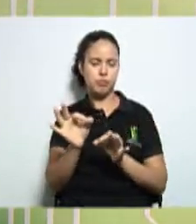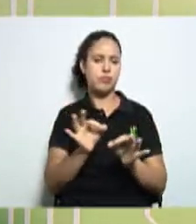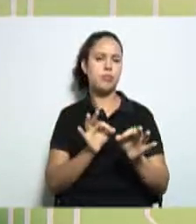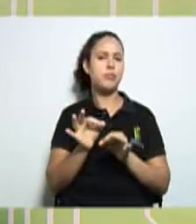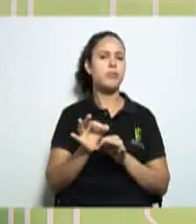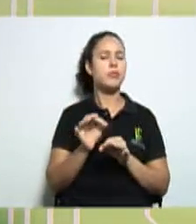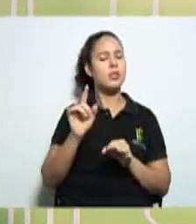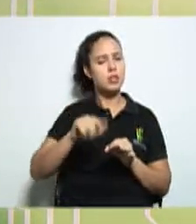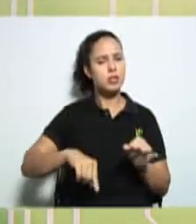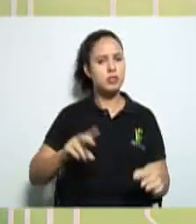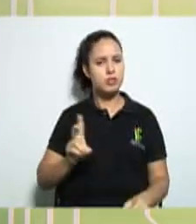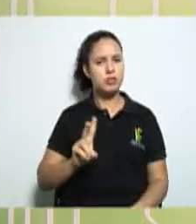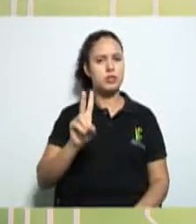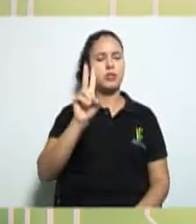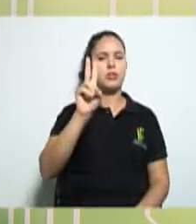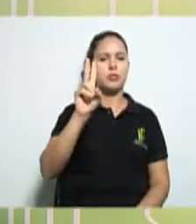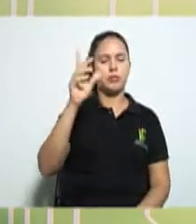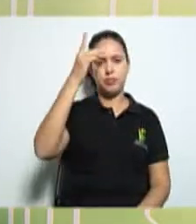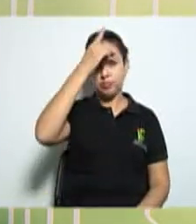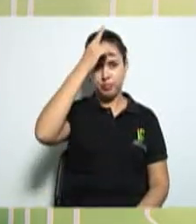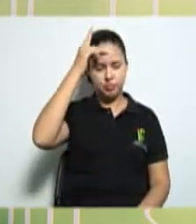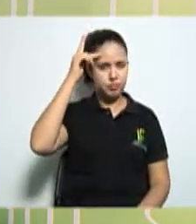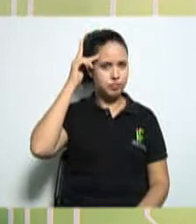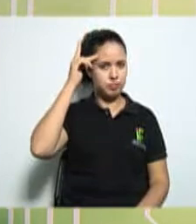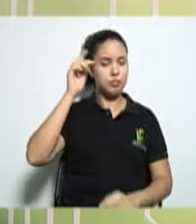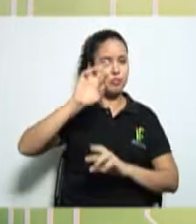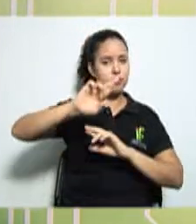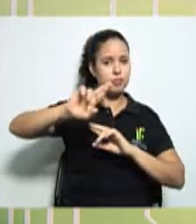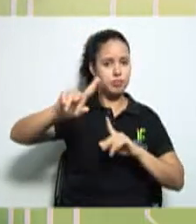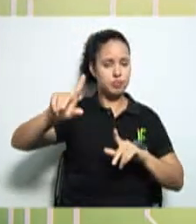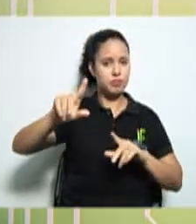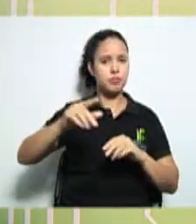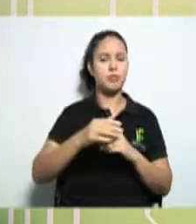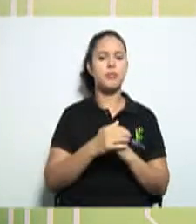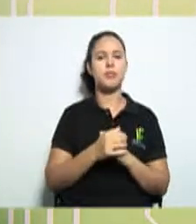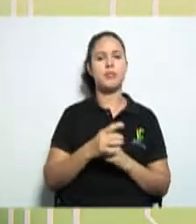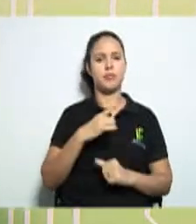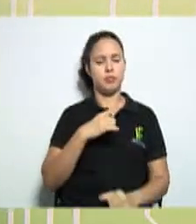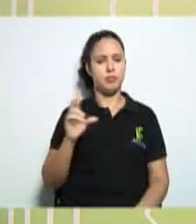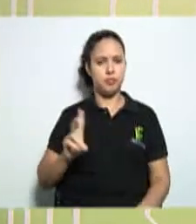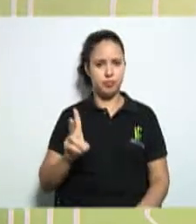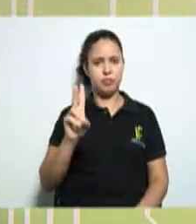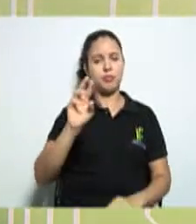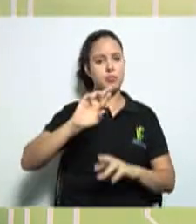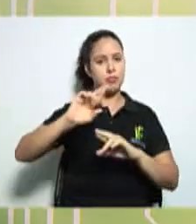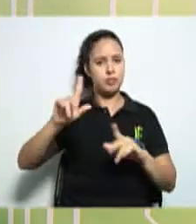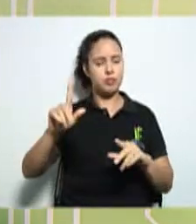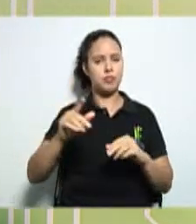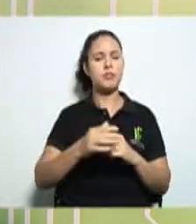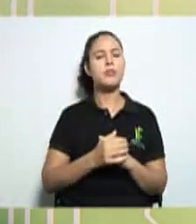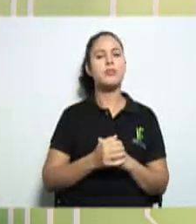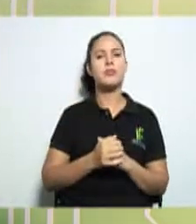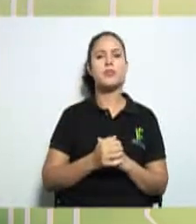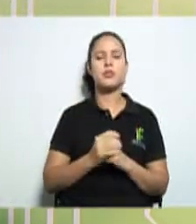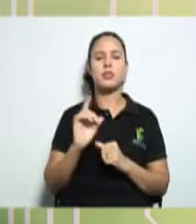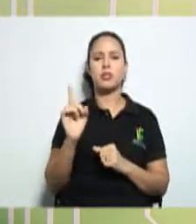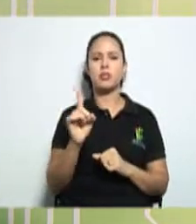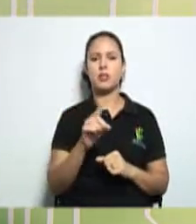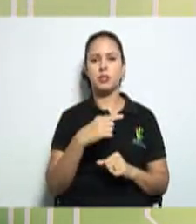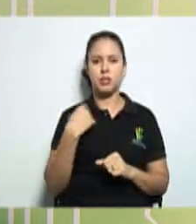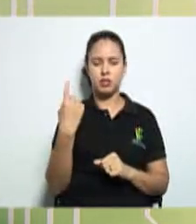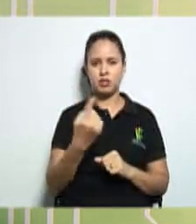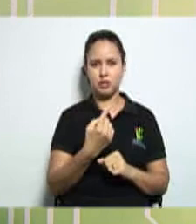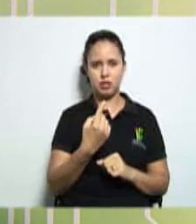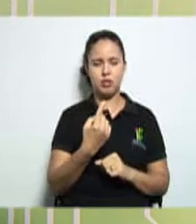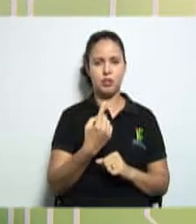ter valores, nós somos pessoas diferentes, então vão ter valores diferentes. Então essas questões eu trago, os meus são